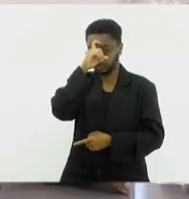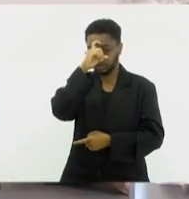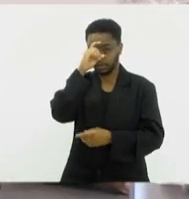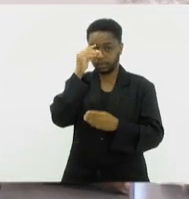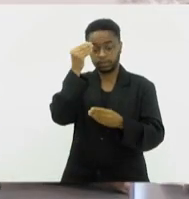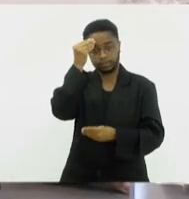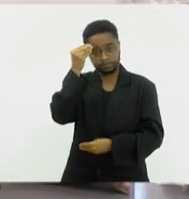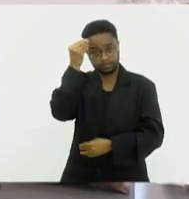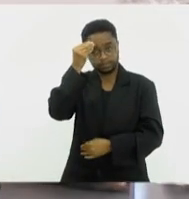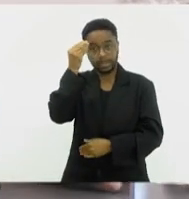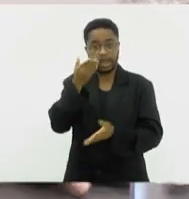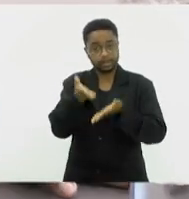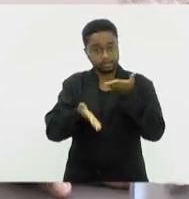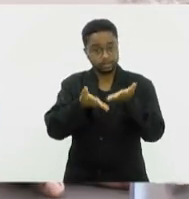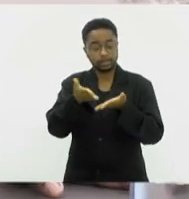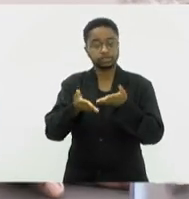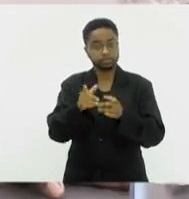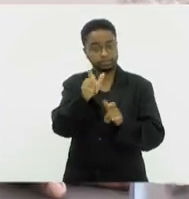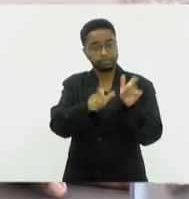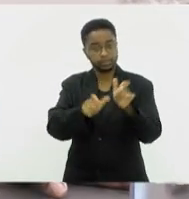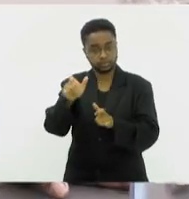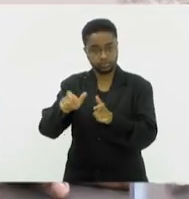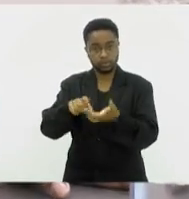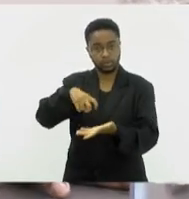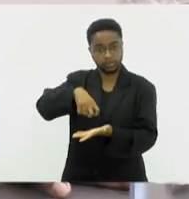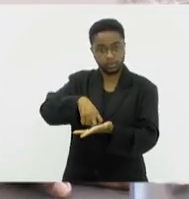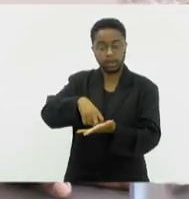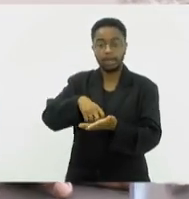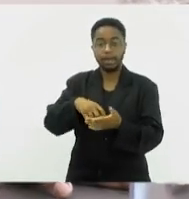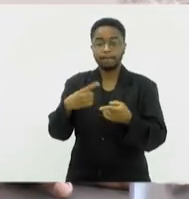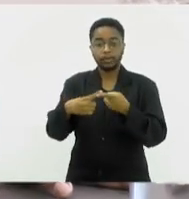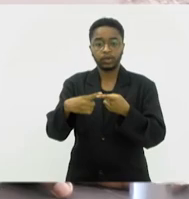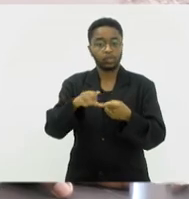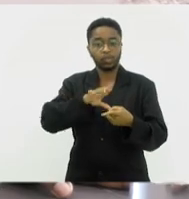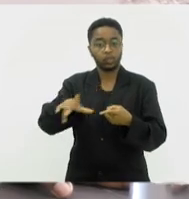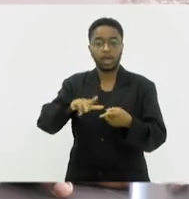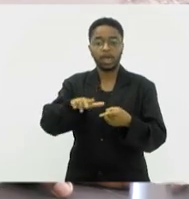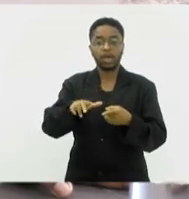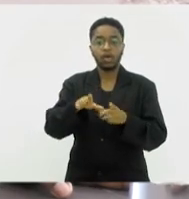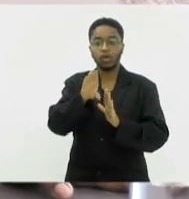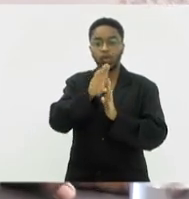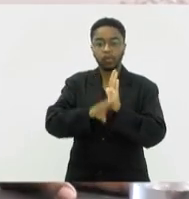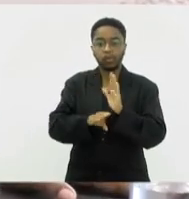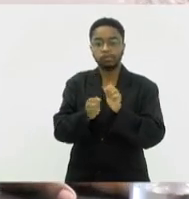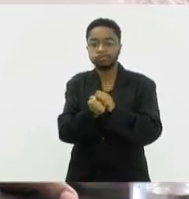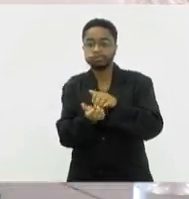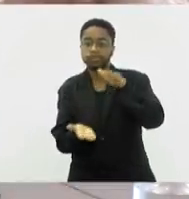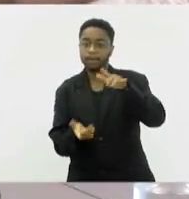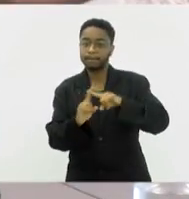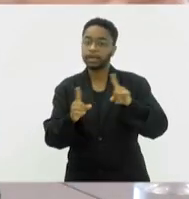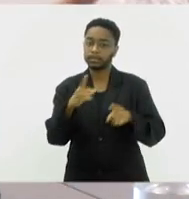atendem apenados, então está no currículo. Não é um currículo robusto na área, é verdade, deputada, mas ele Dani, existe.